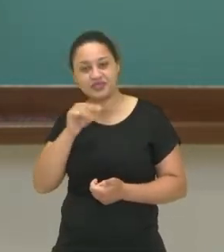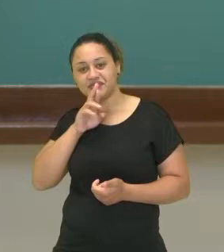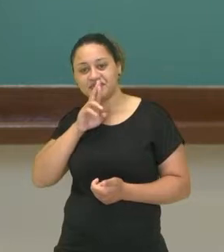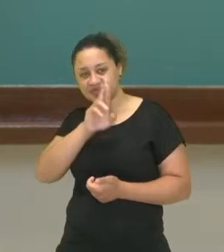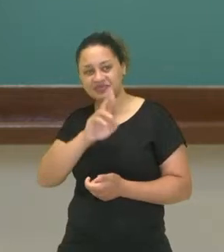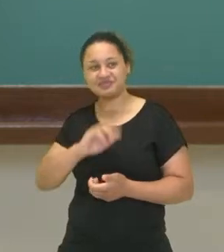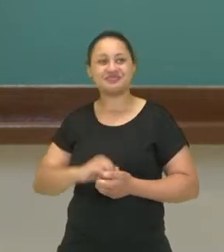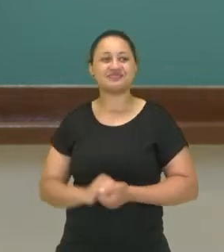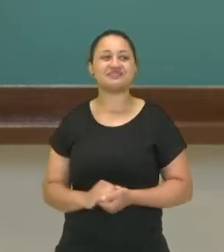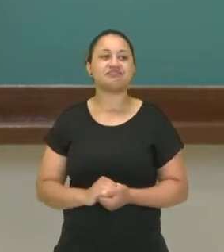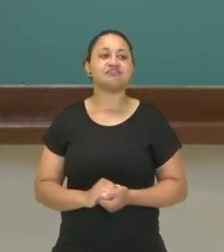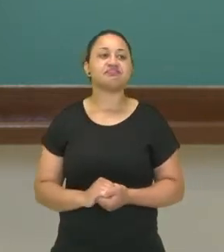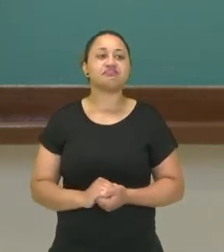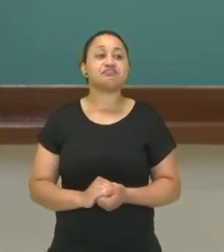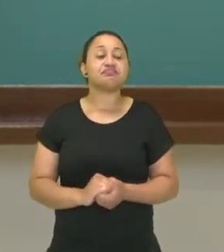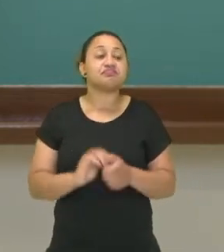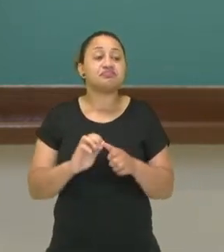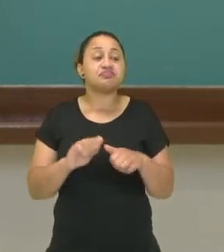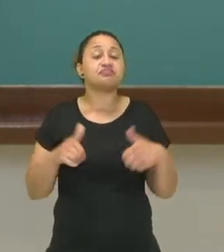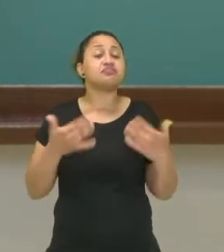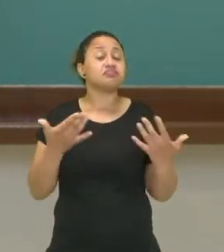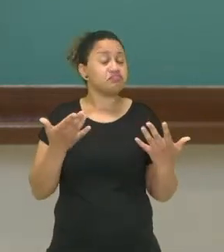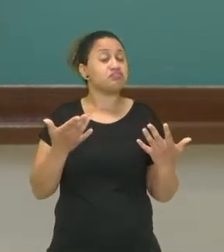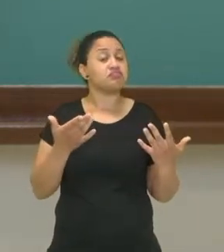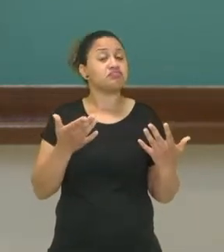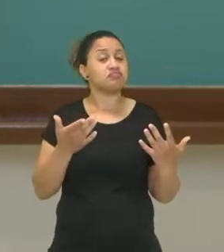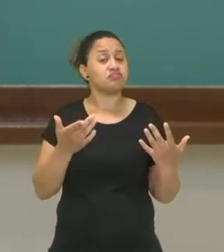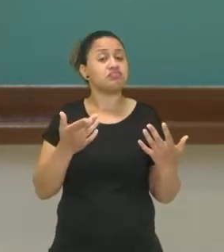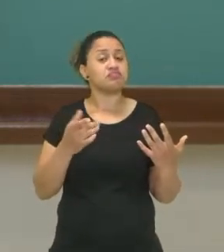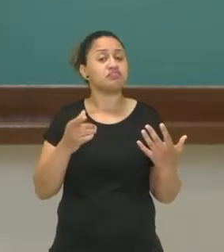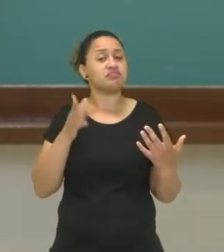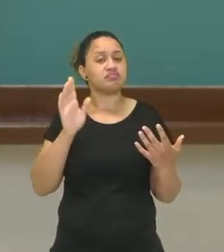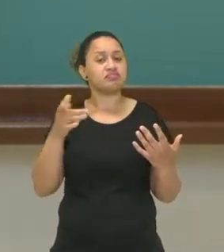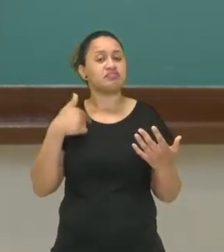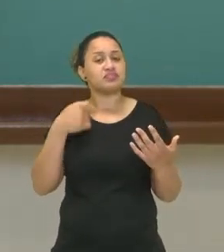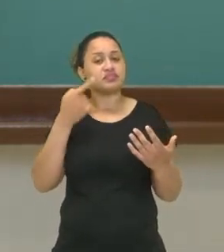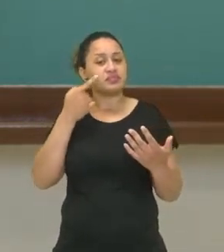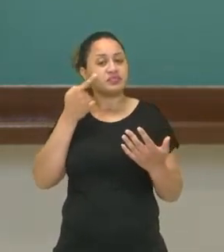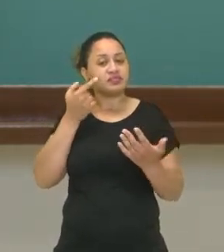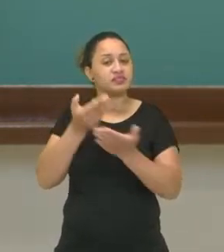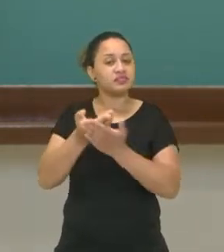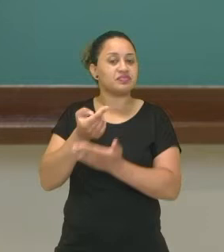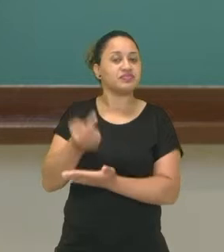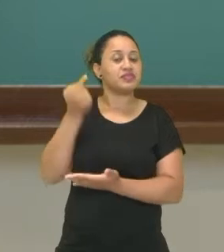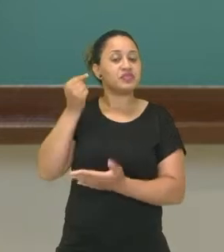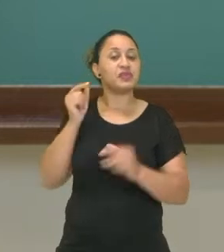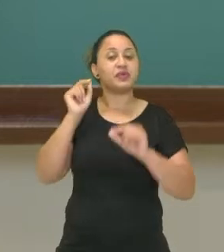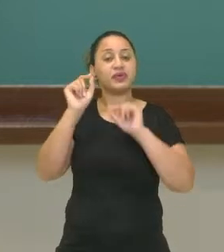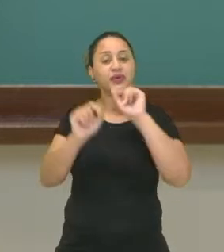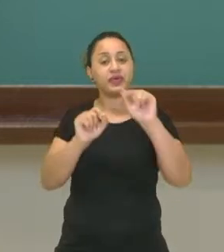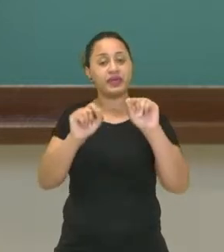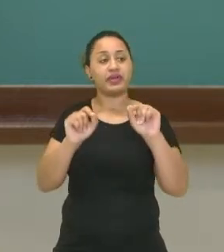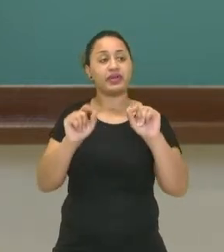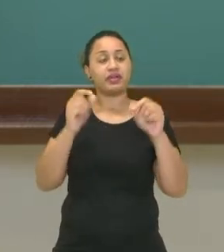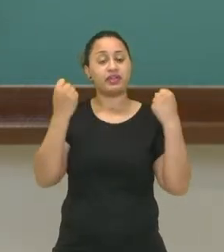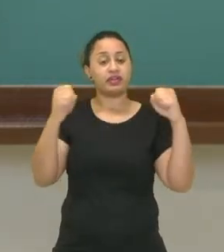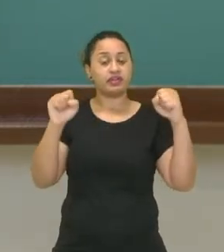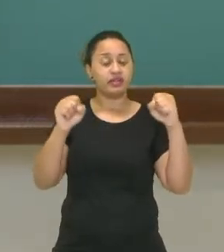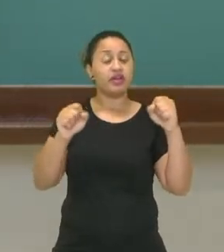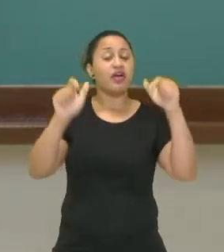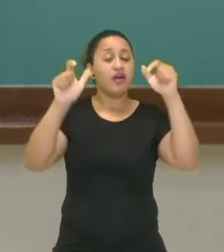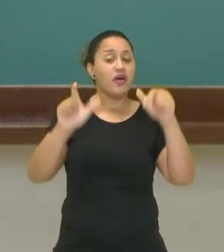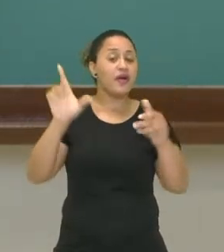juntos? Então, como a gente viu na aula anterior, a ginástica ela veio lá da Grécia, de